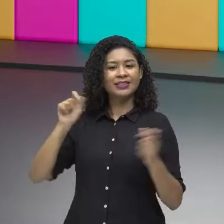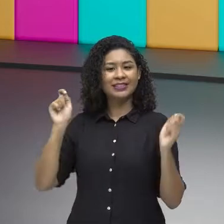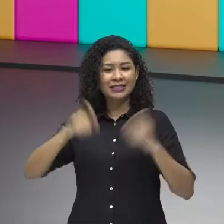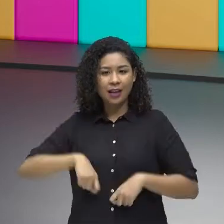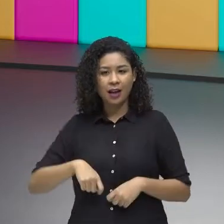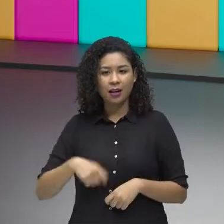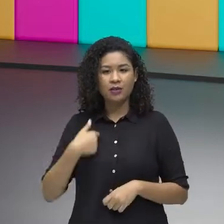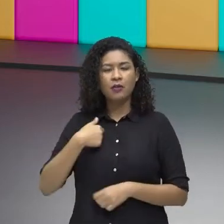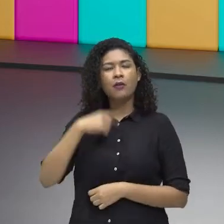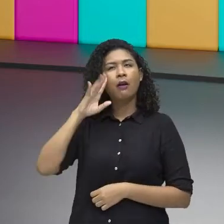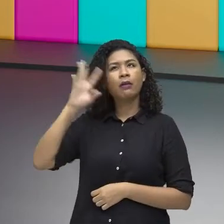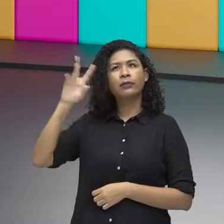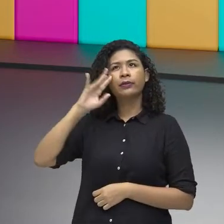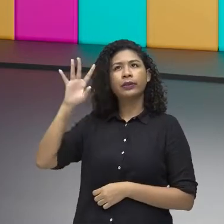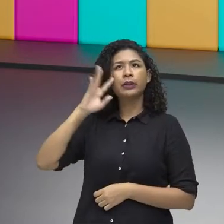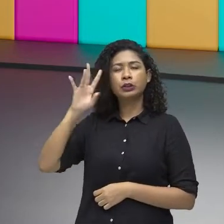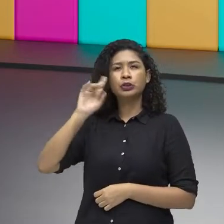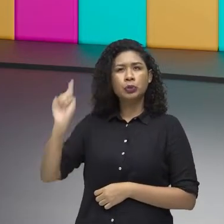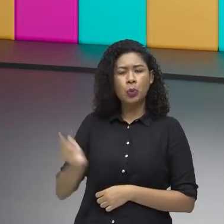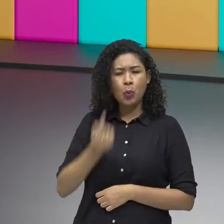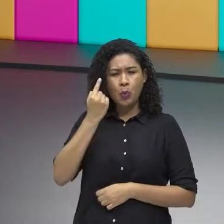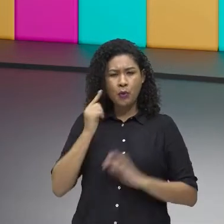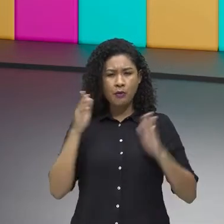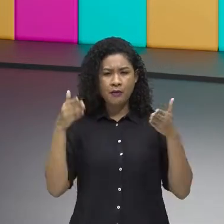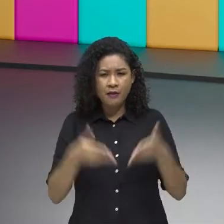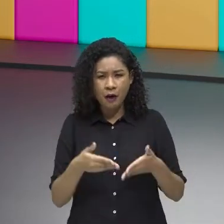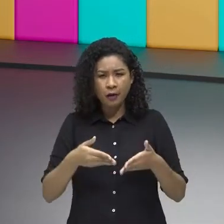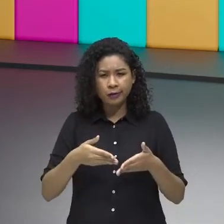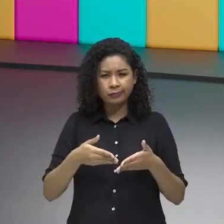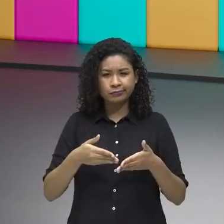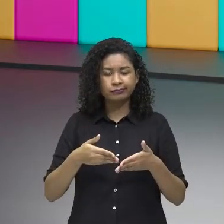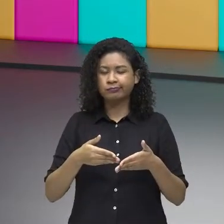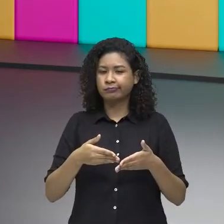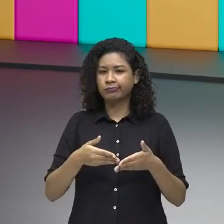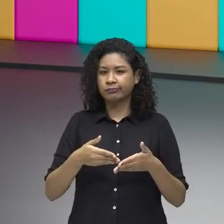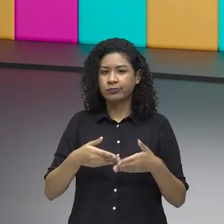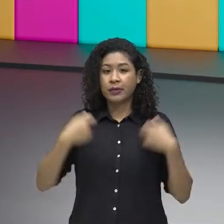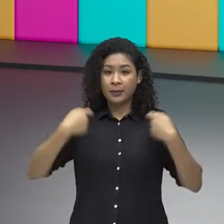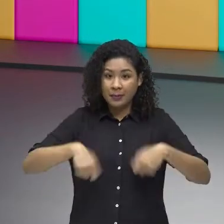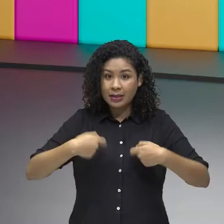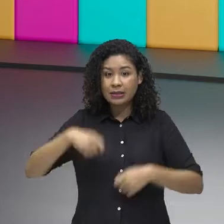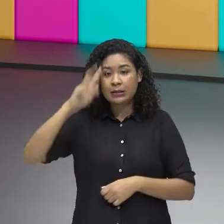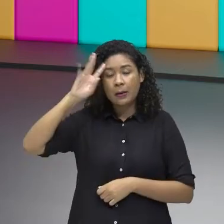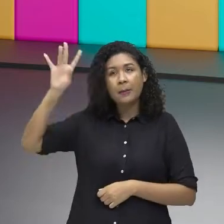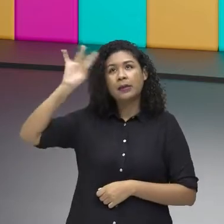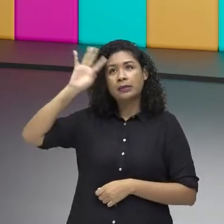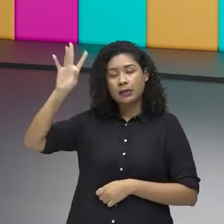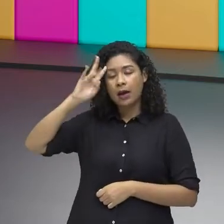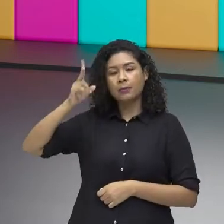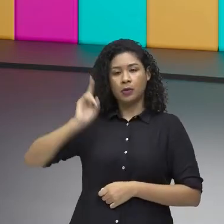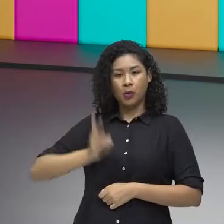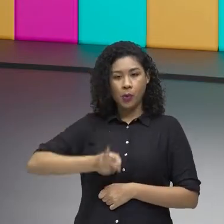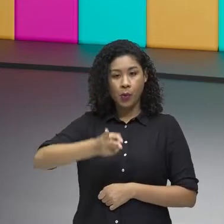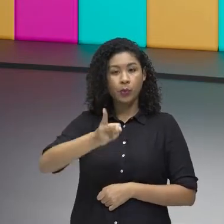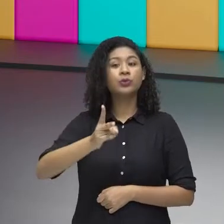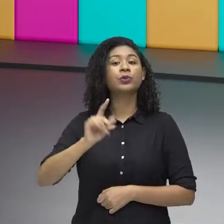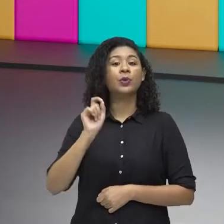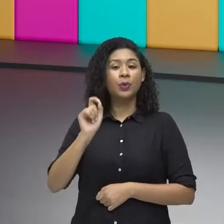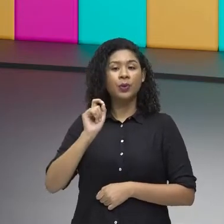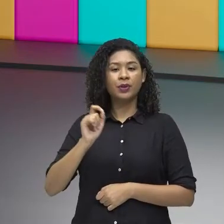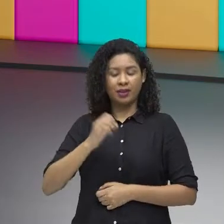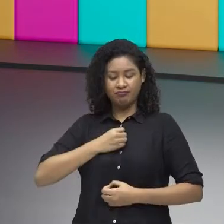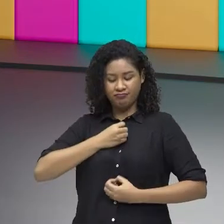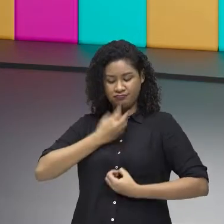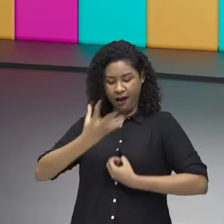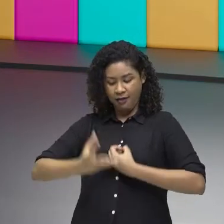só refletir para ficar alimentando e fortalecendo esse sofrimento. Precisa refletir para que tenha uma ação prática de saída